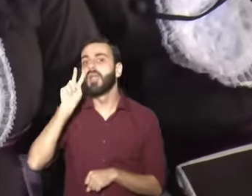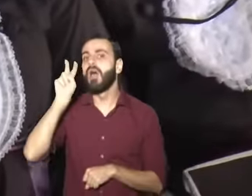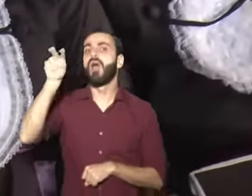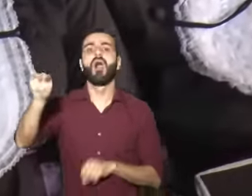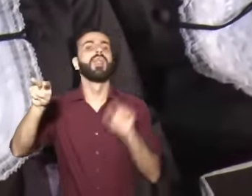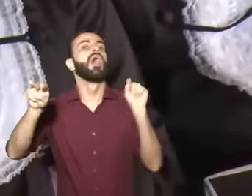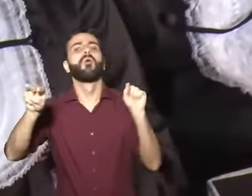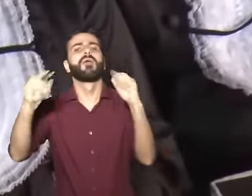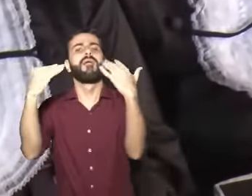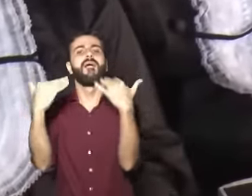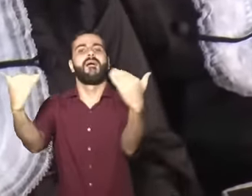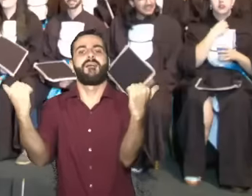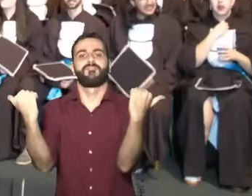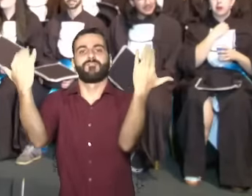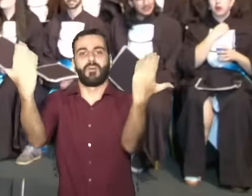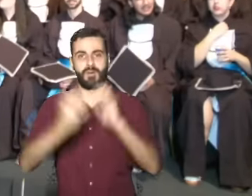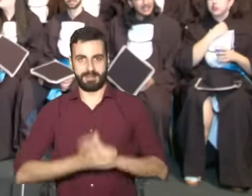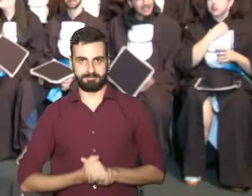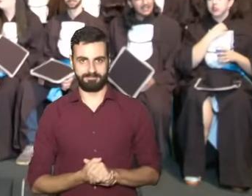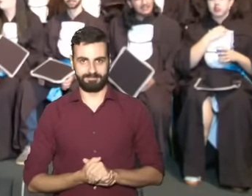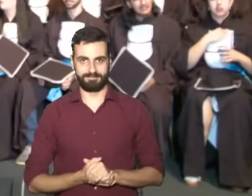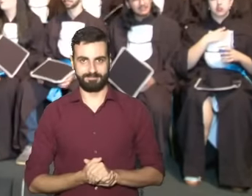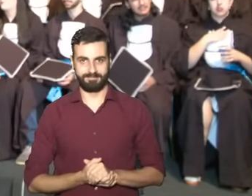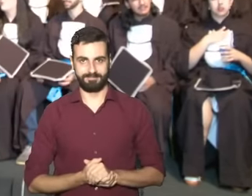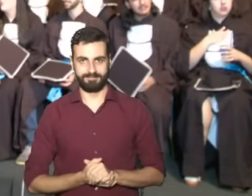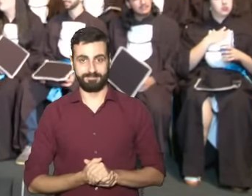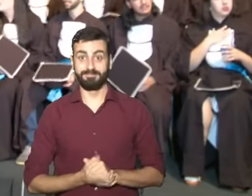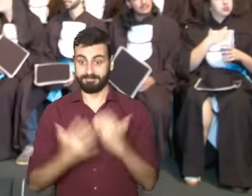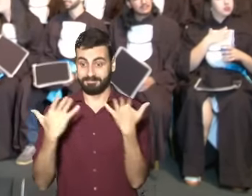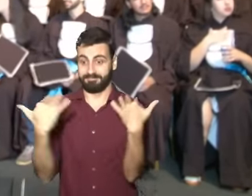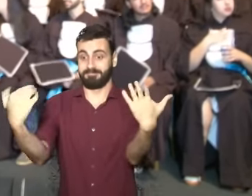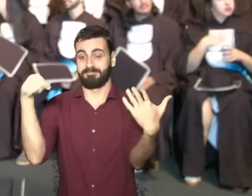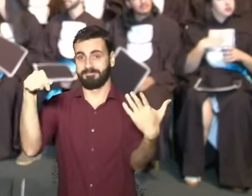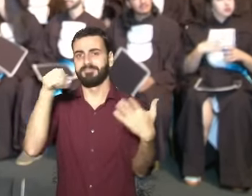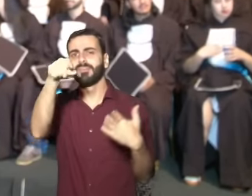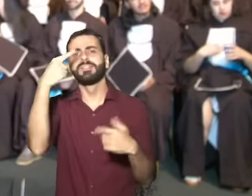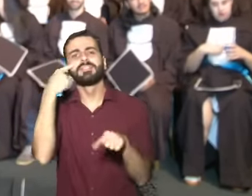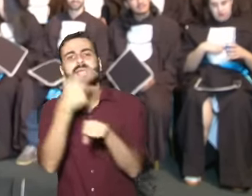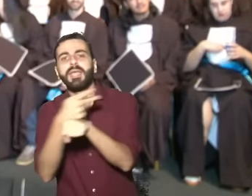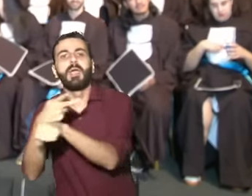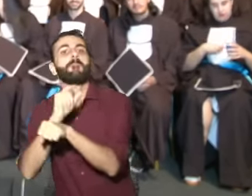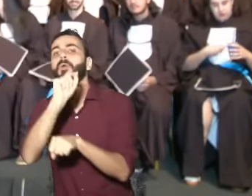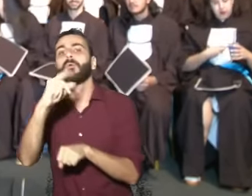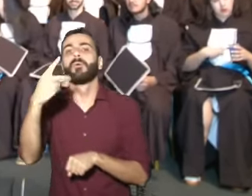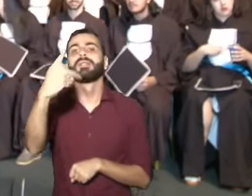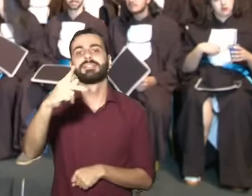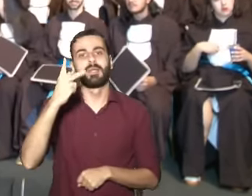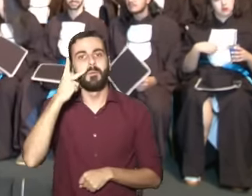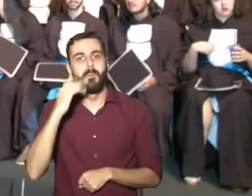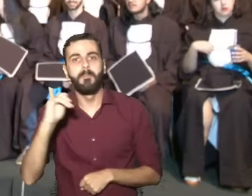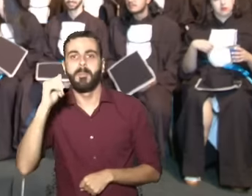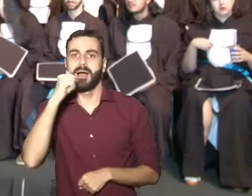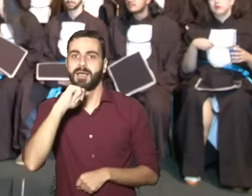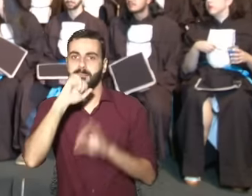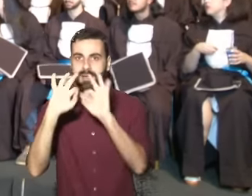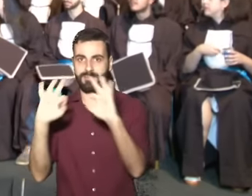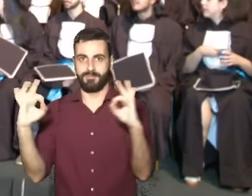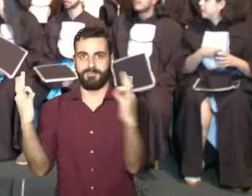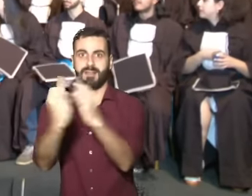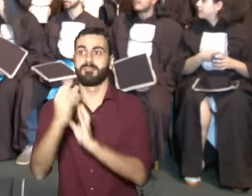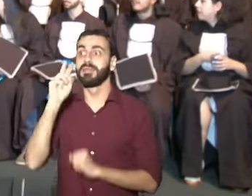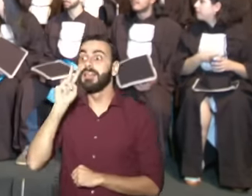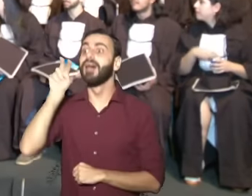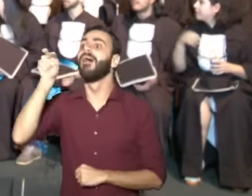olhe lá para o público. E, se possível, em direção aos seus pais,